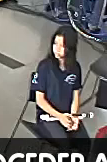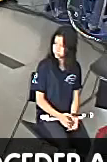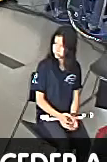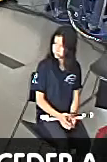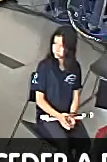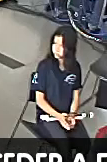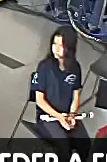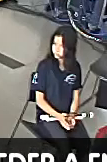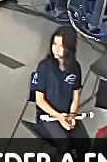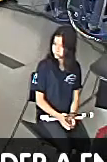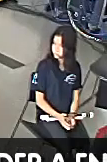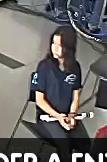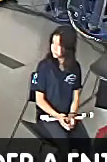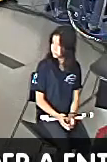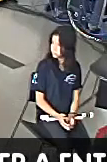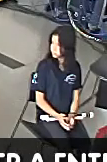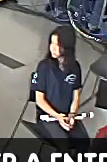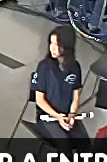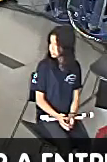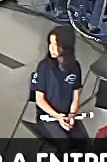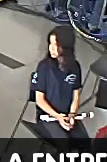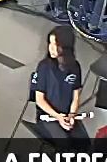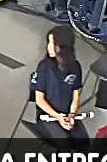Pode sentar aí,